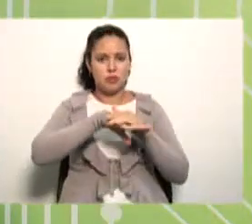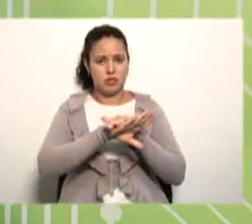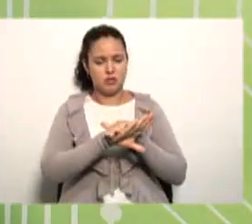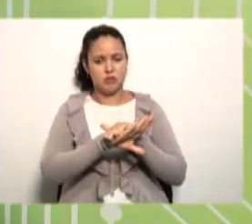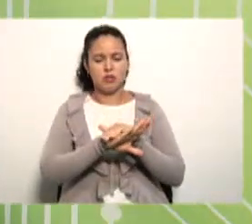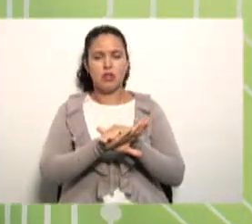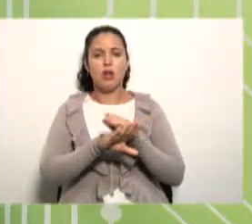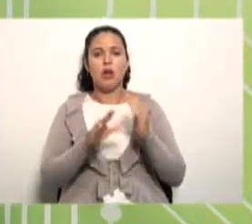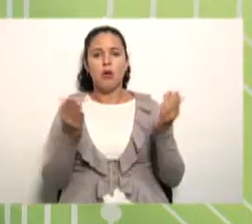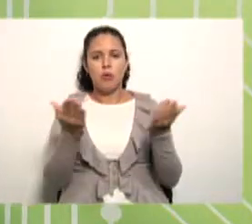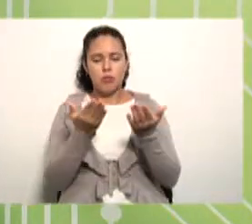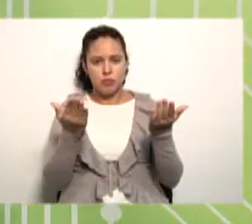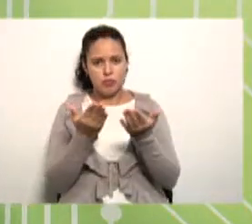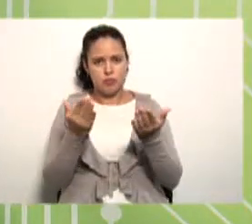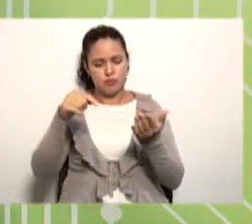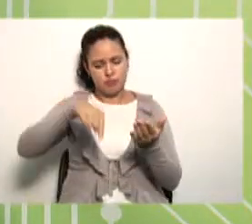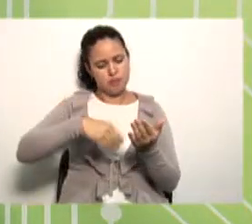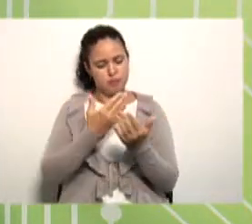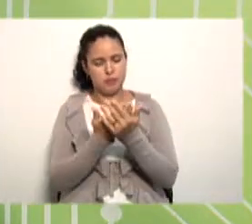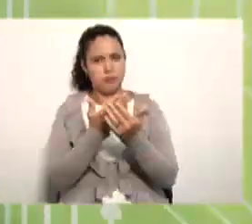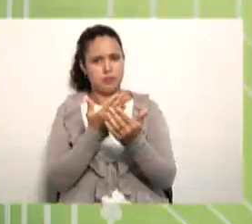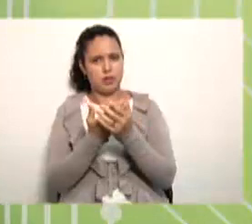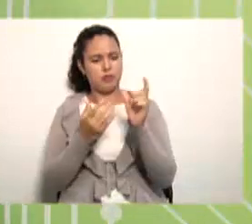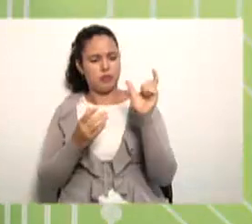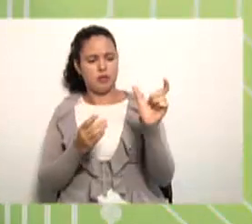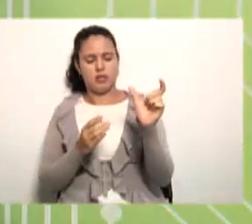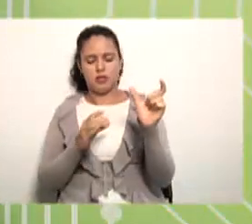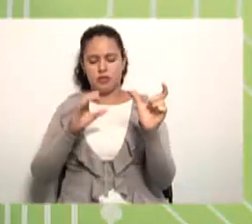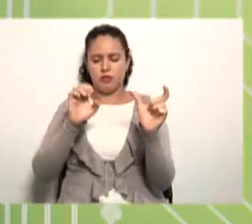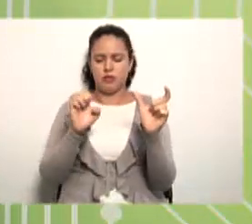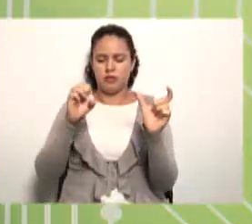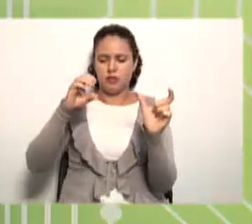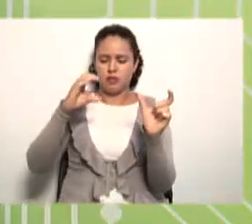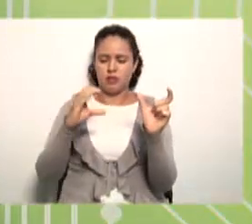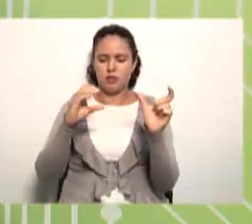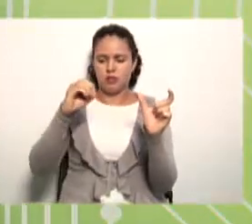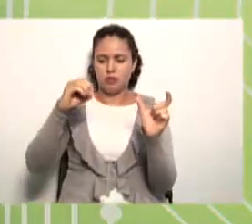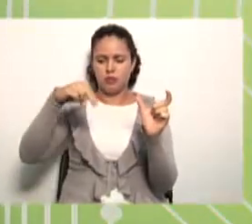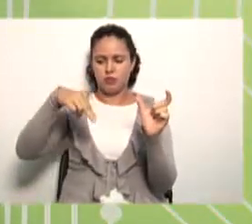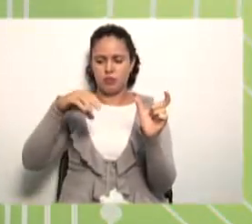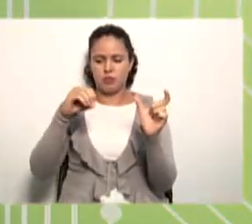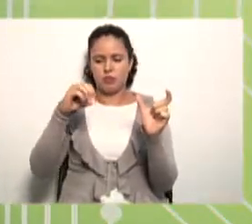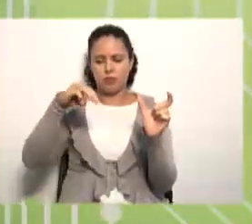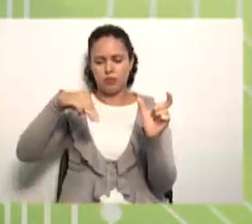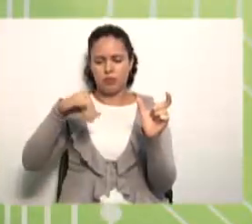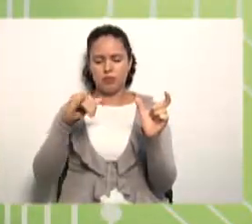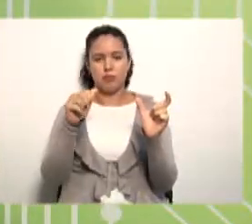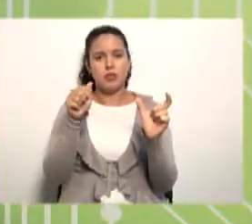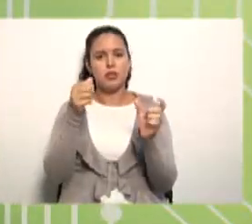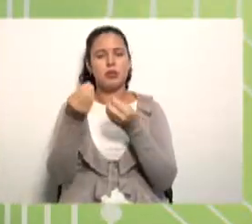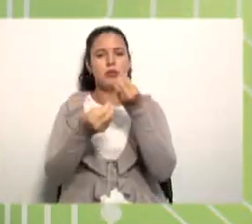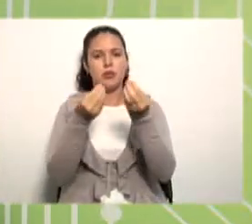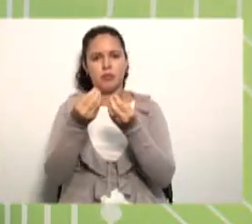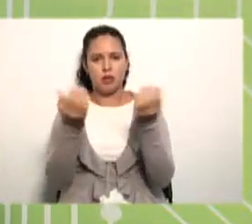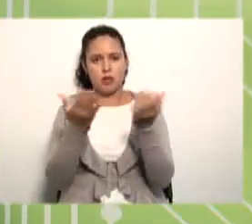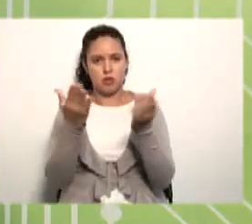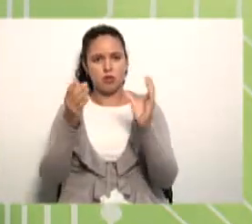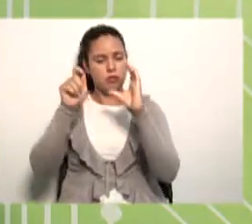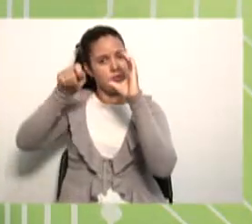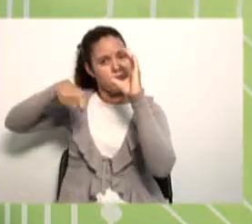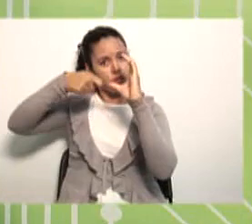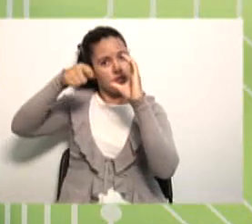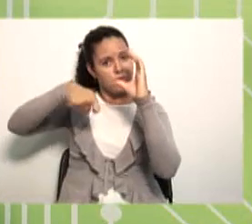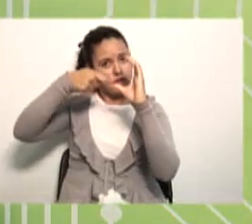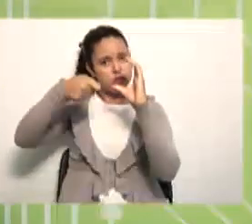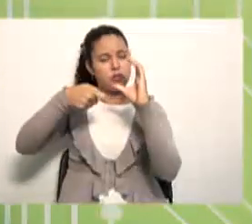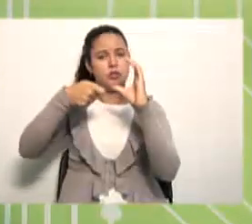muito específico para o conceito de economia. Para começar essa discussão, a gente preparou um vídeo com esse conceito de... Vamos tentar discutir o